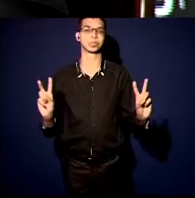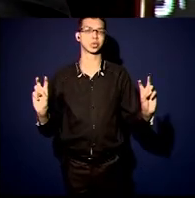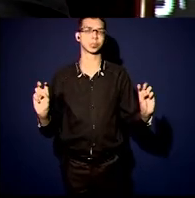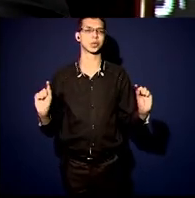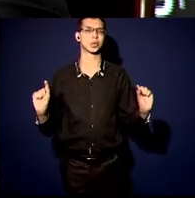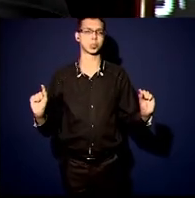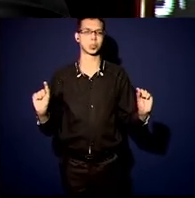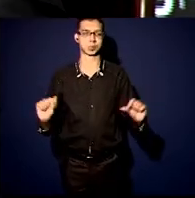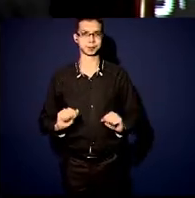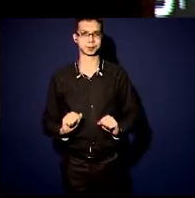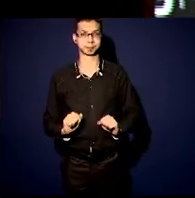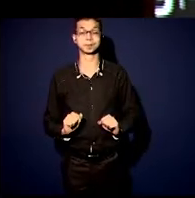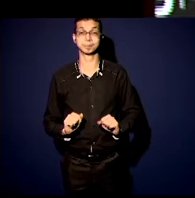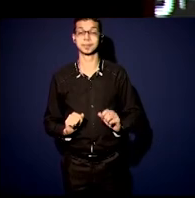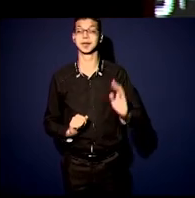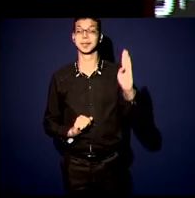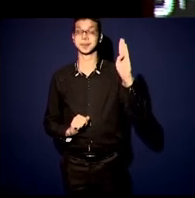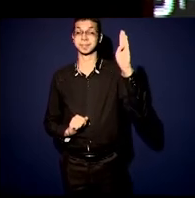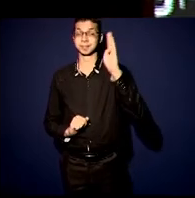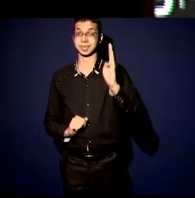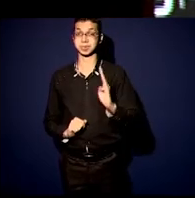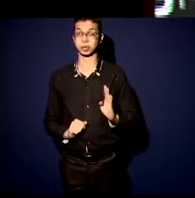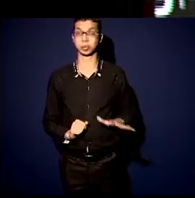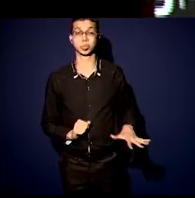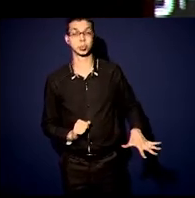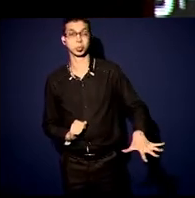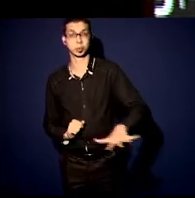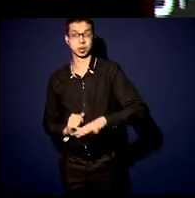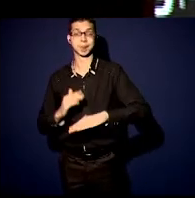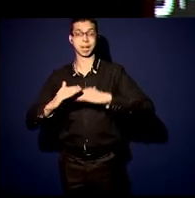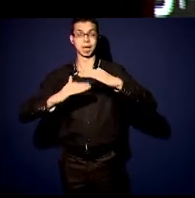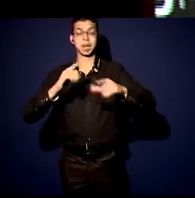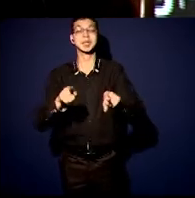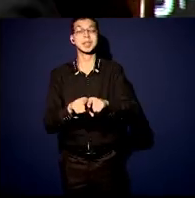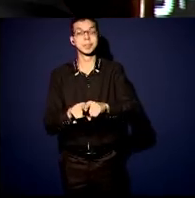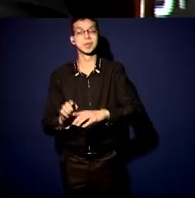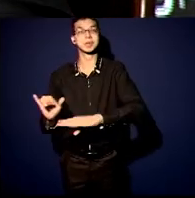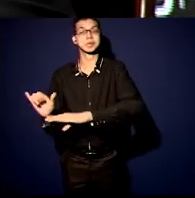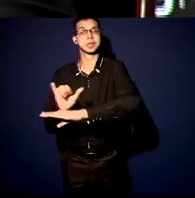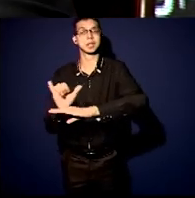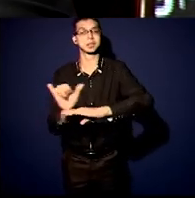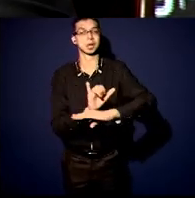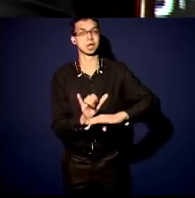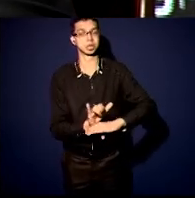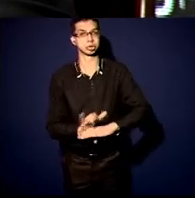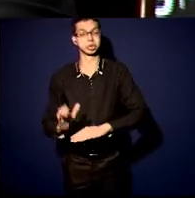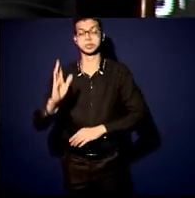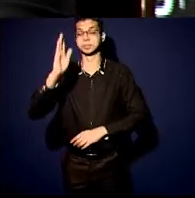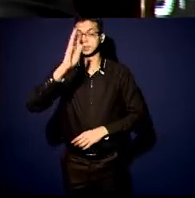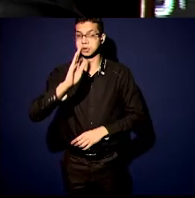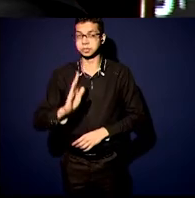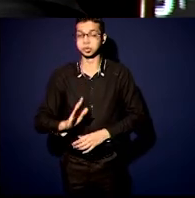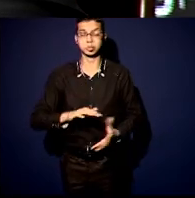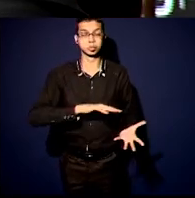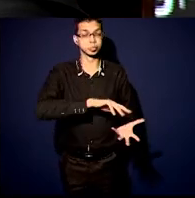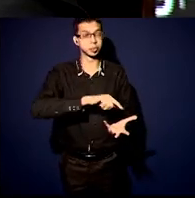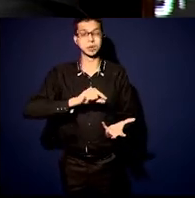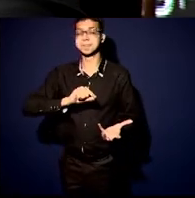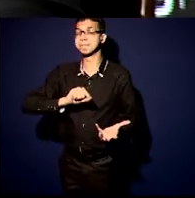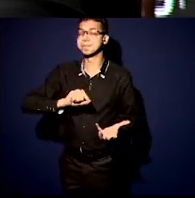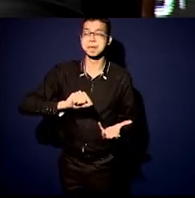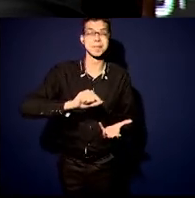ao desenvolvimento Nacional mas diz respeito também é uma questão estratégica qual seja o lugar do Brasil no mundo